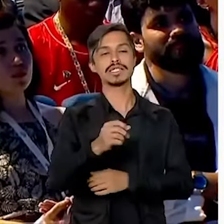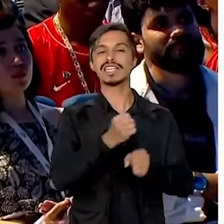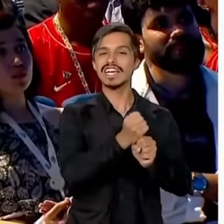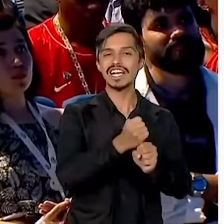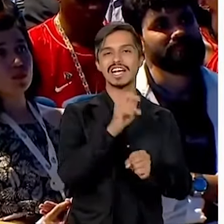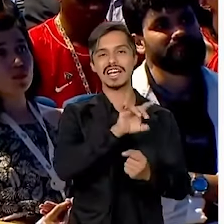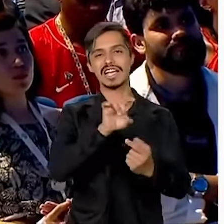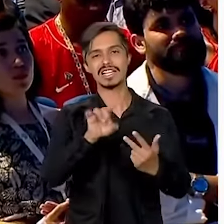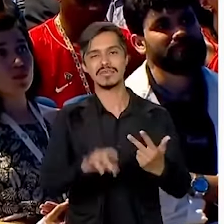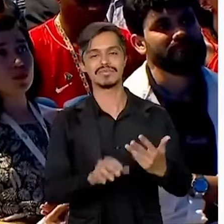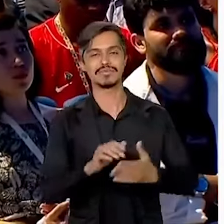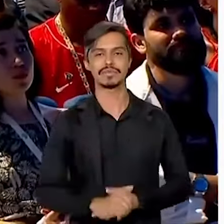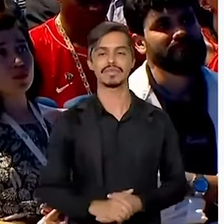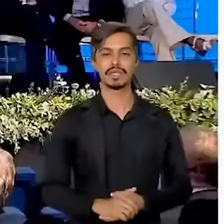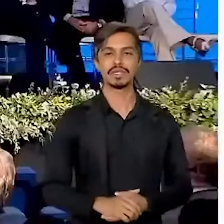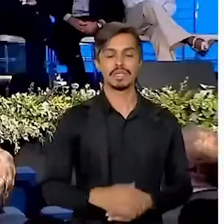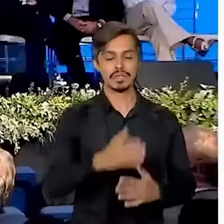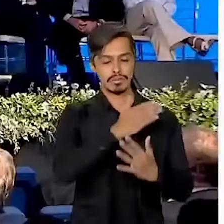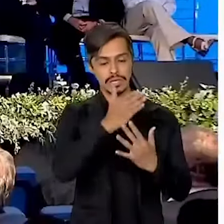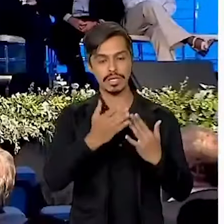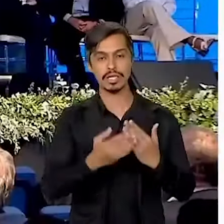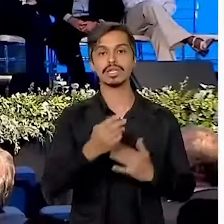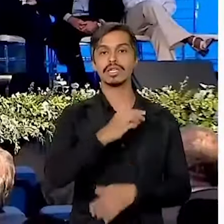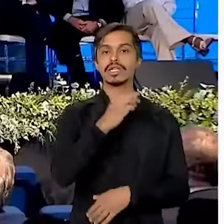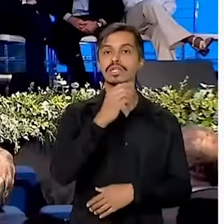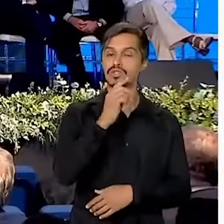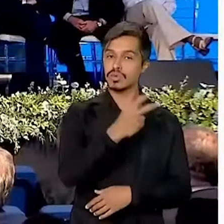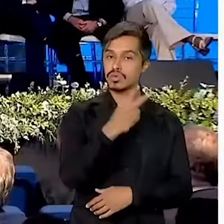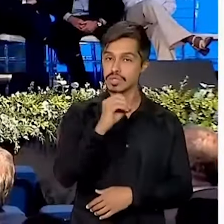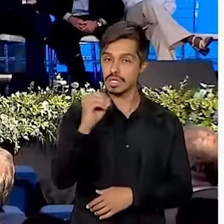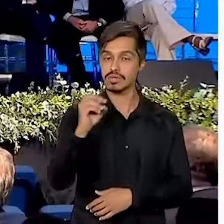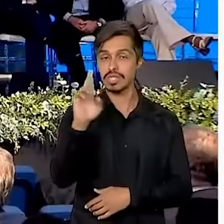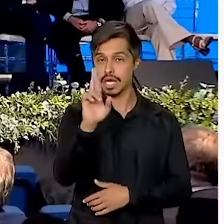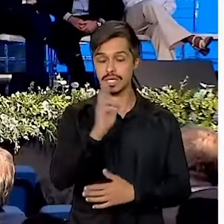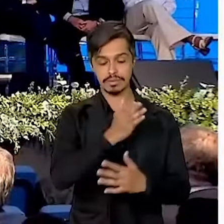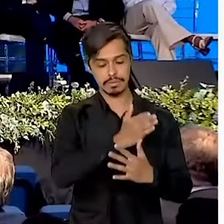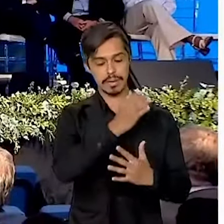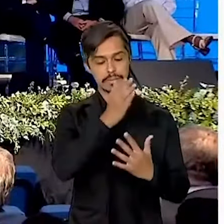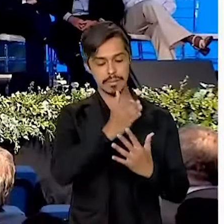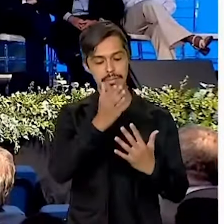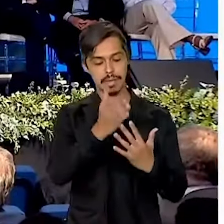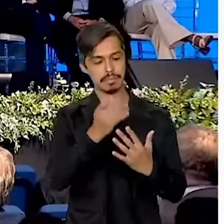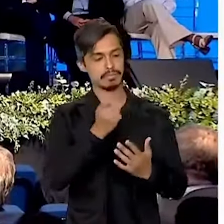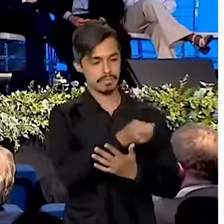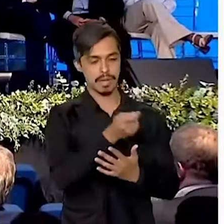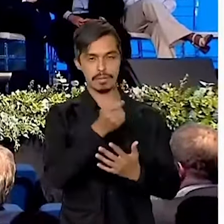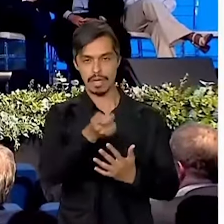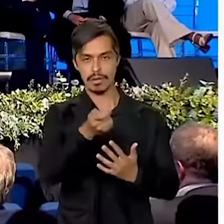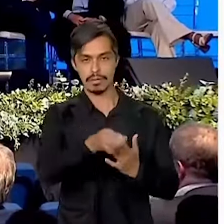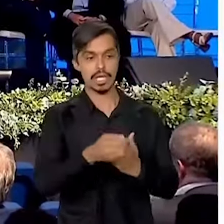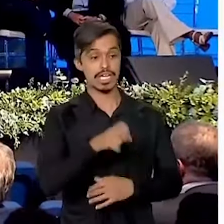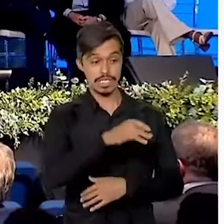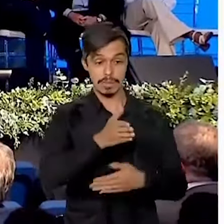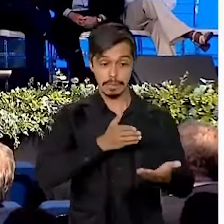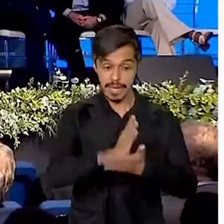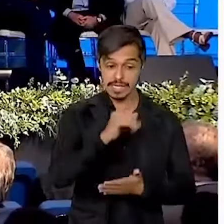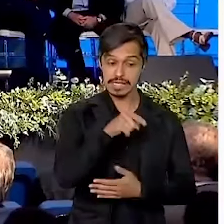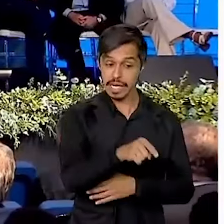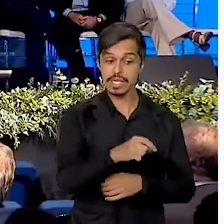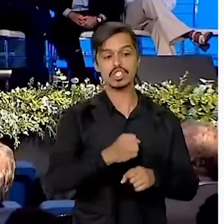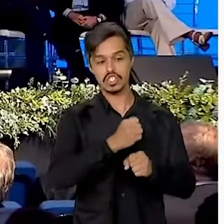de R$200 e no final do ano, se ele tiver comparecimento de 80% e passar de ano, vai receber mais